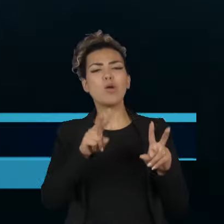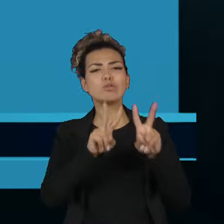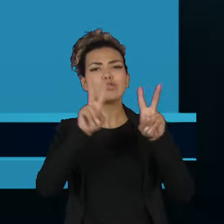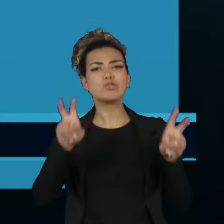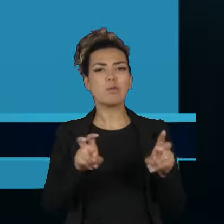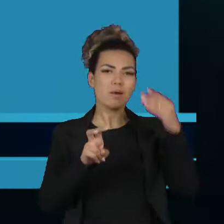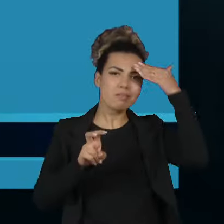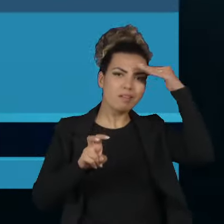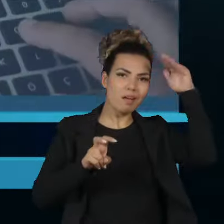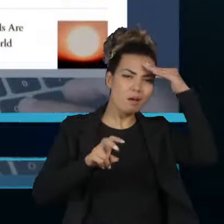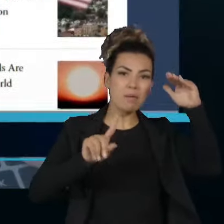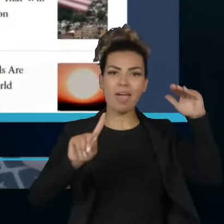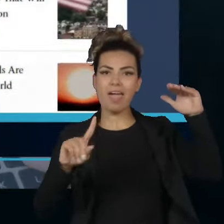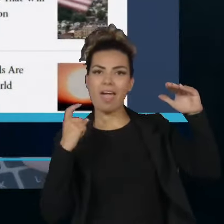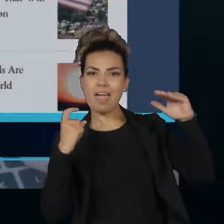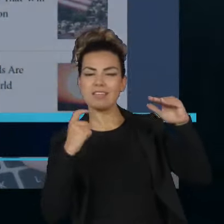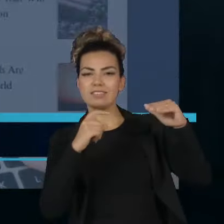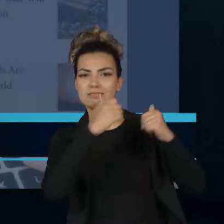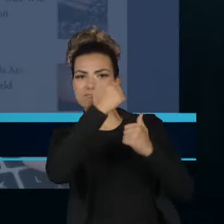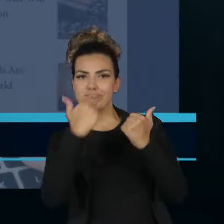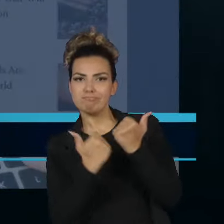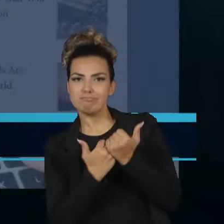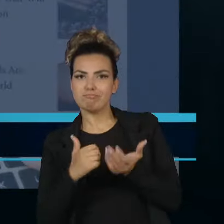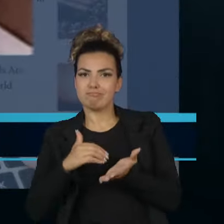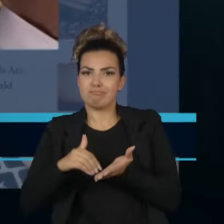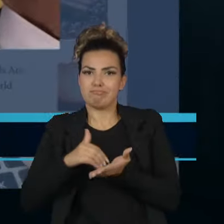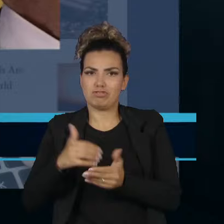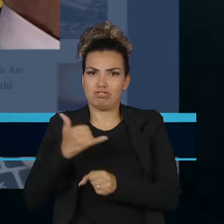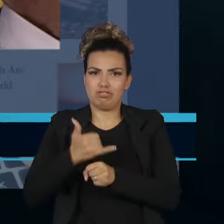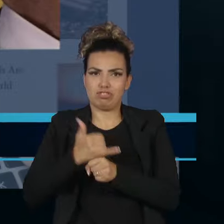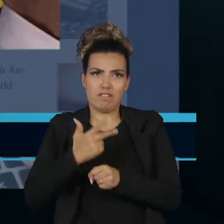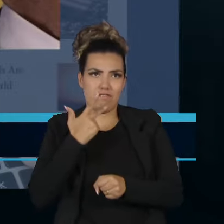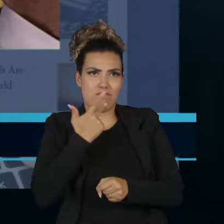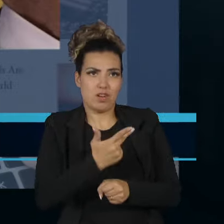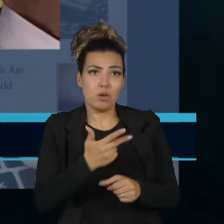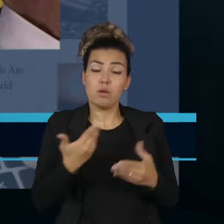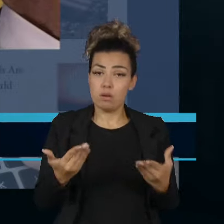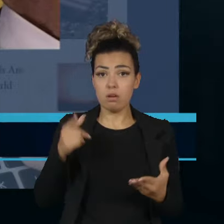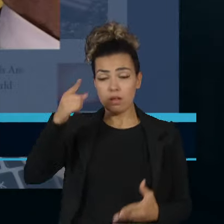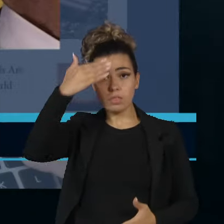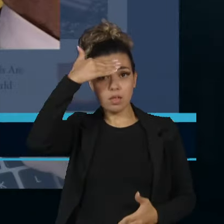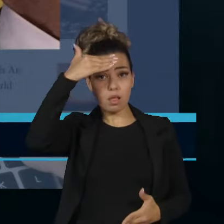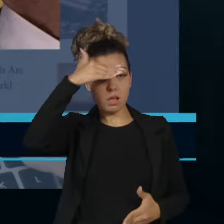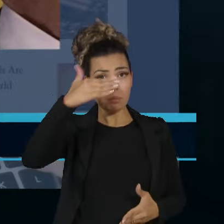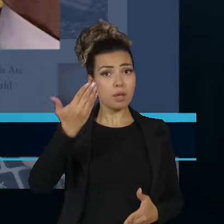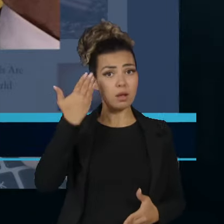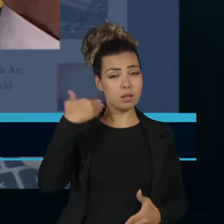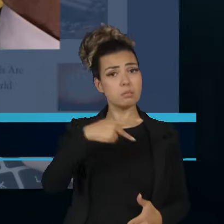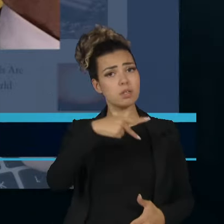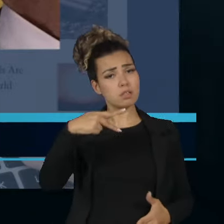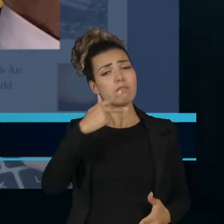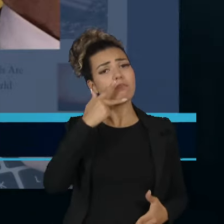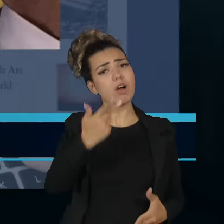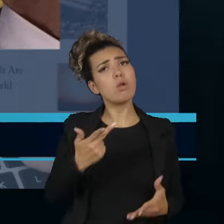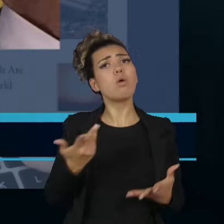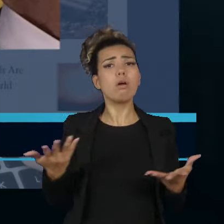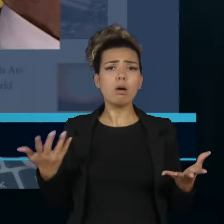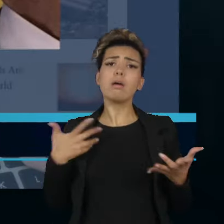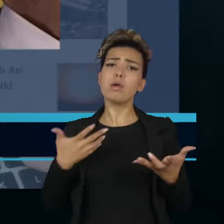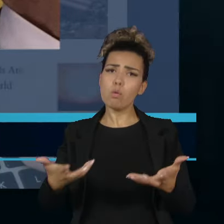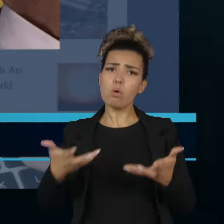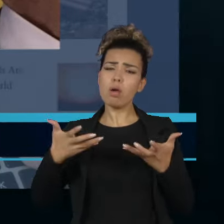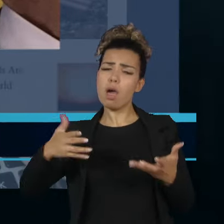trump joh Kelly sego o texto trump durante sua presidência teria comentado que gostaria de ter Generais